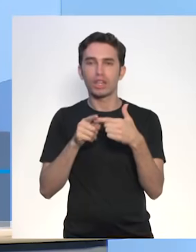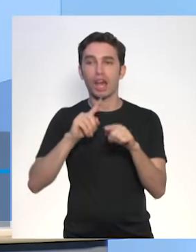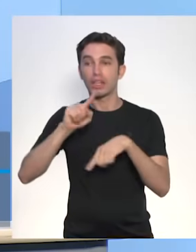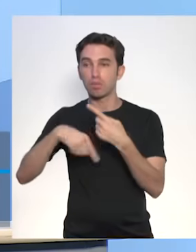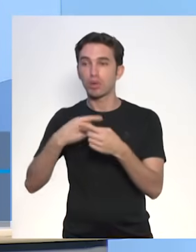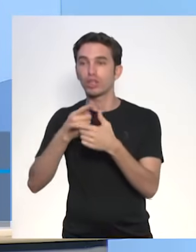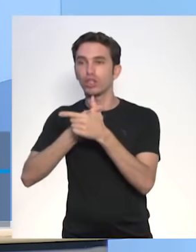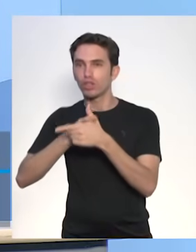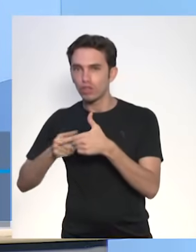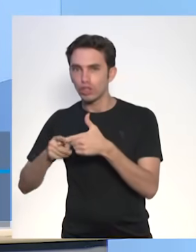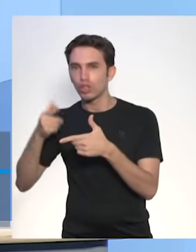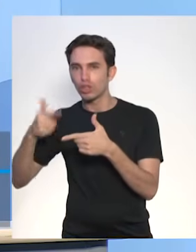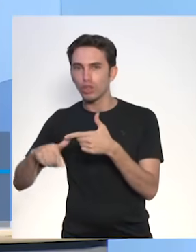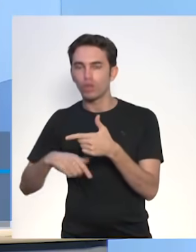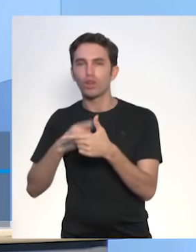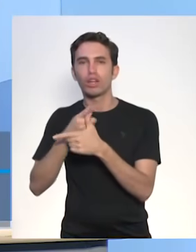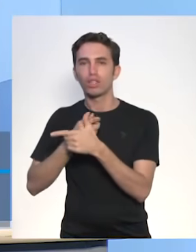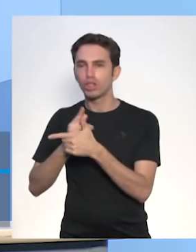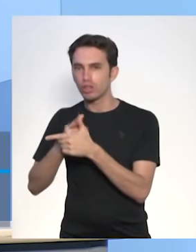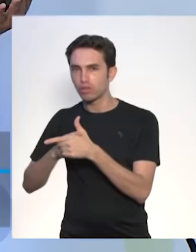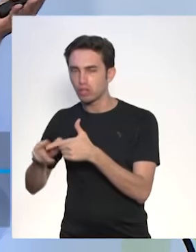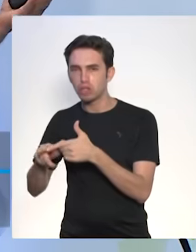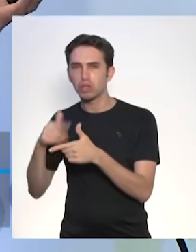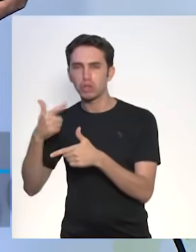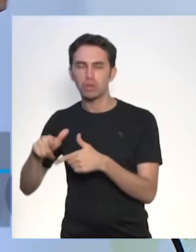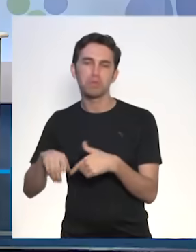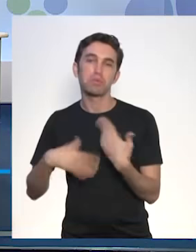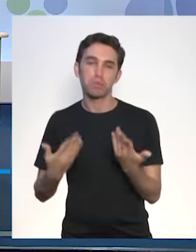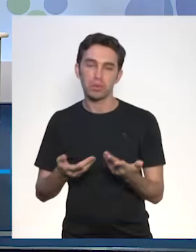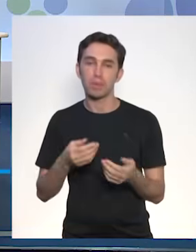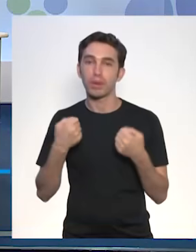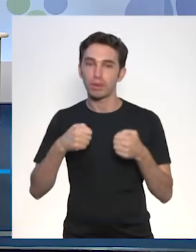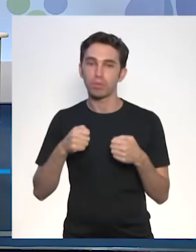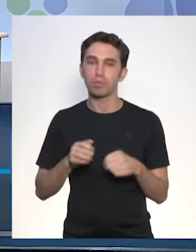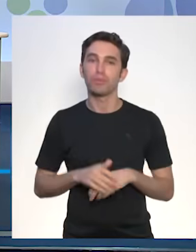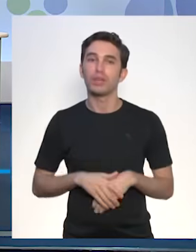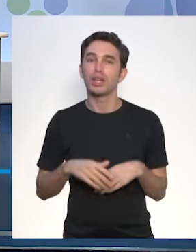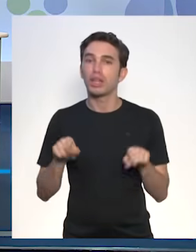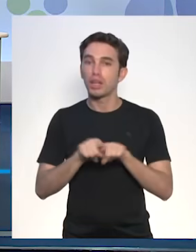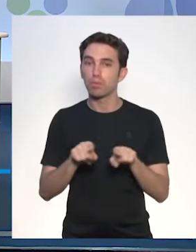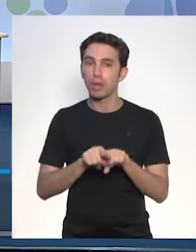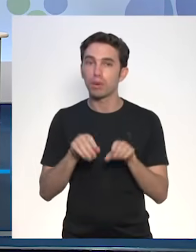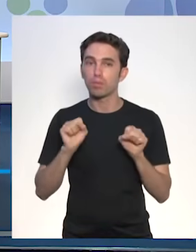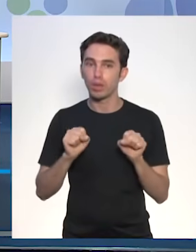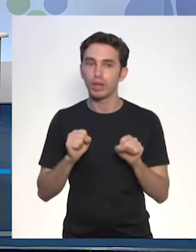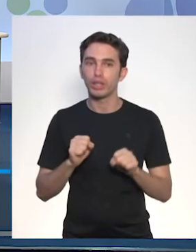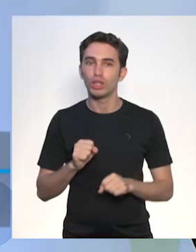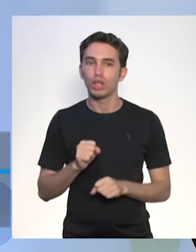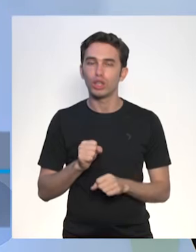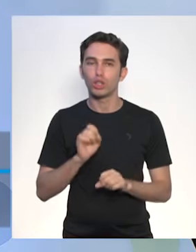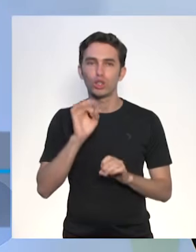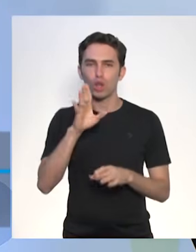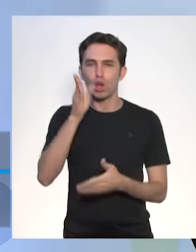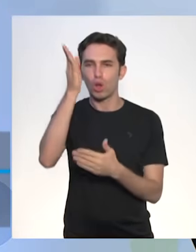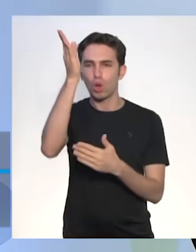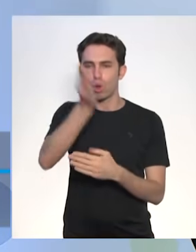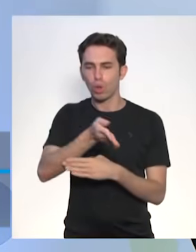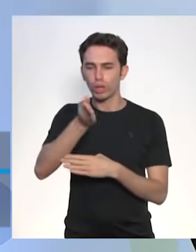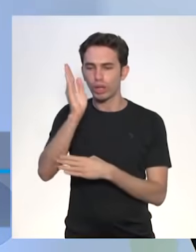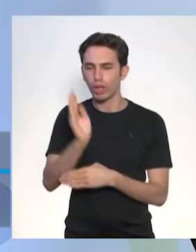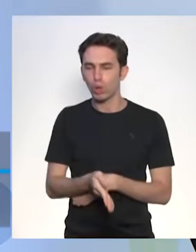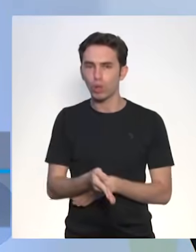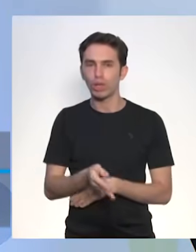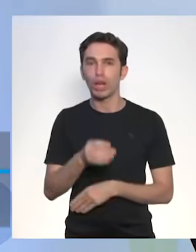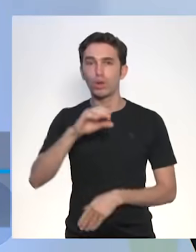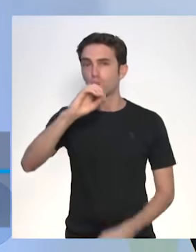que a gente pode cortar o zero direto também, né? Também, né? Pode, que é, né, a mesma coisa que dividir por 10. Sim. Qual é o nome do professor? André. É isso aí, André. Muito bem